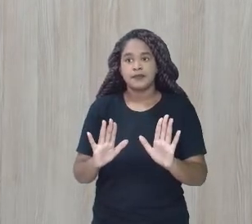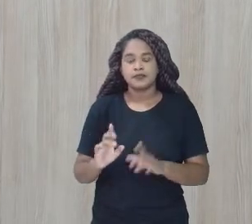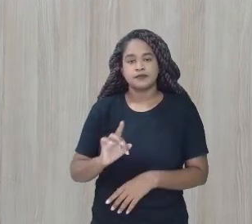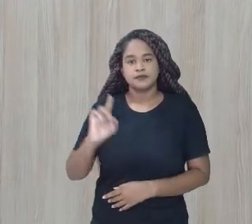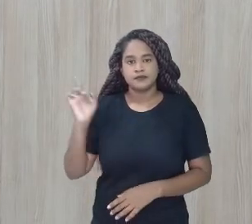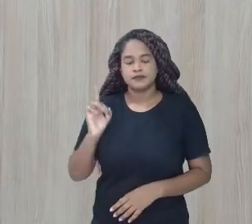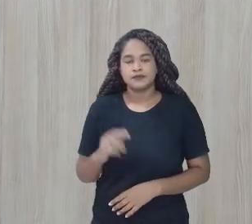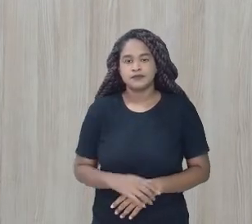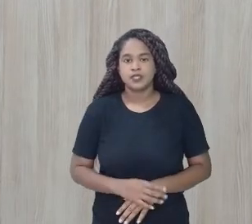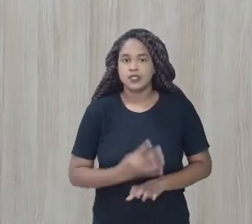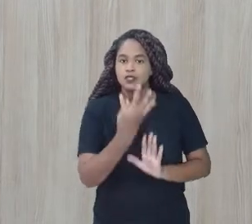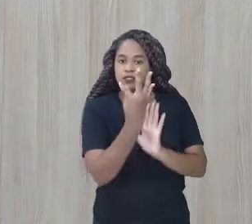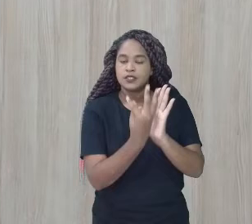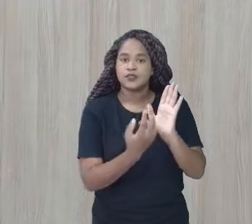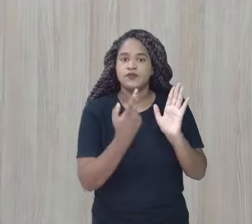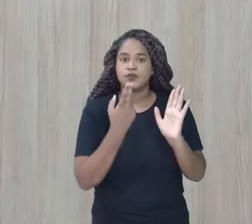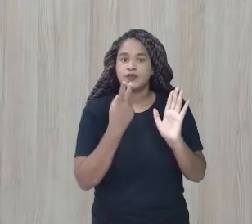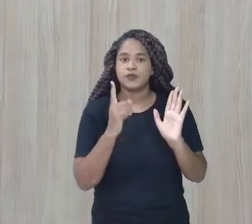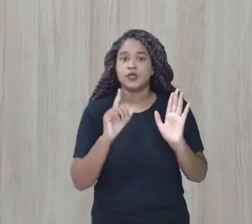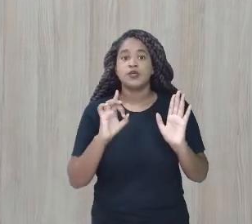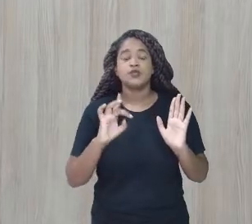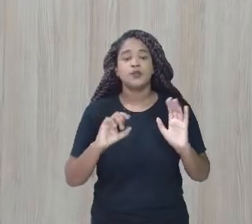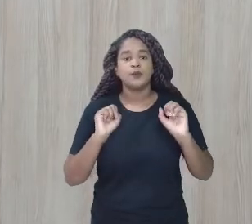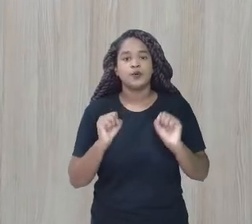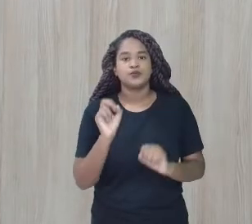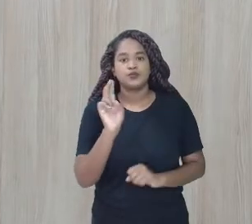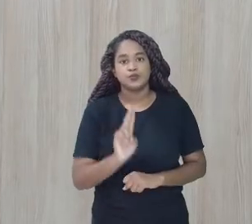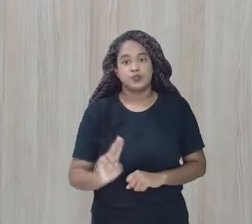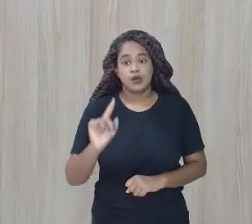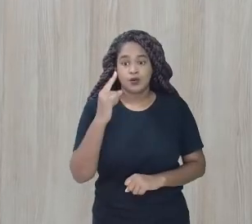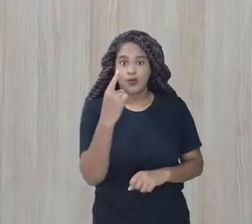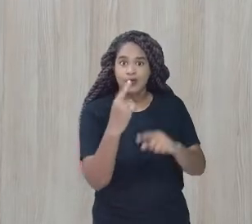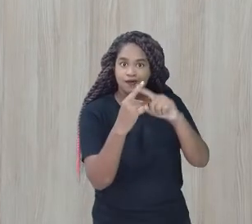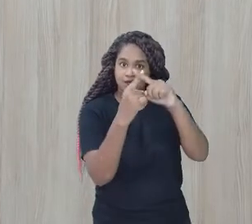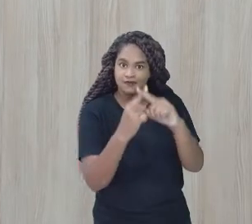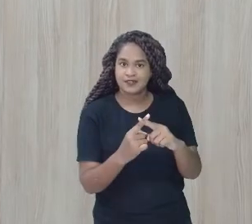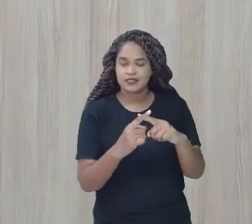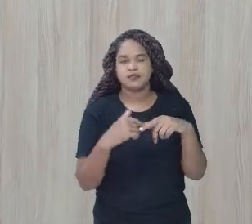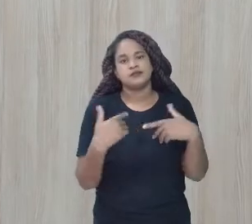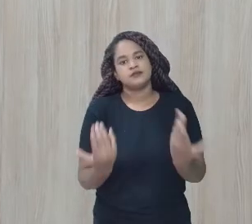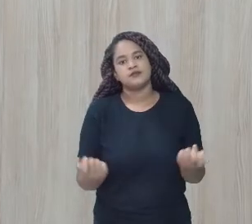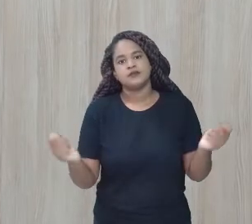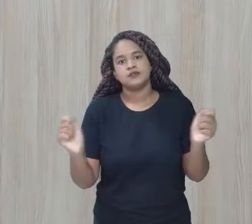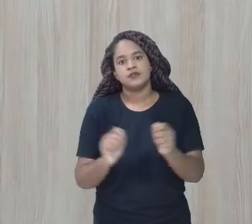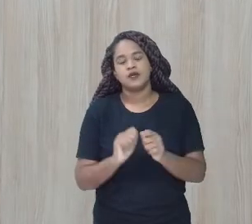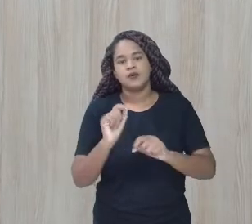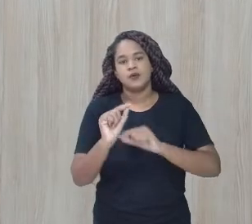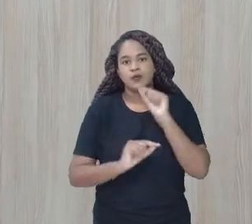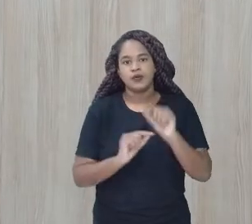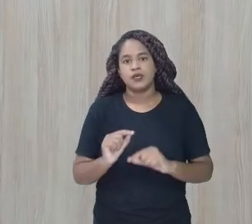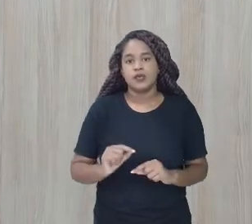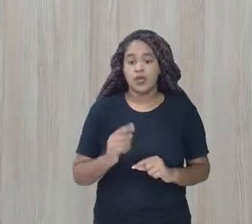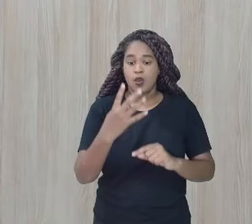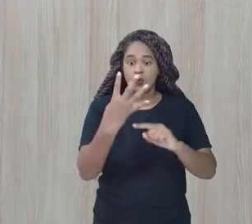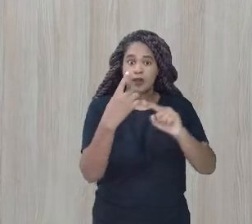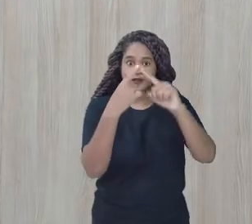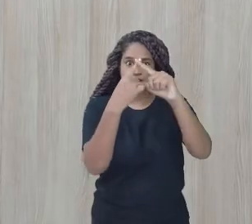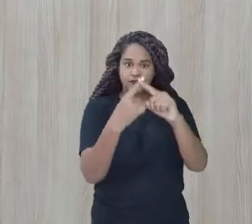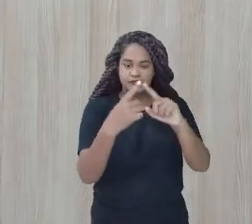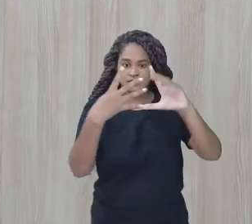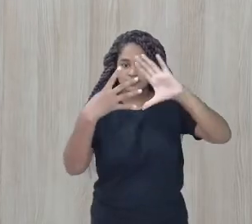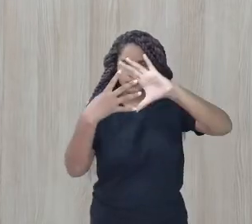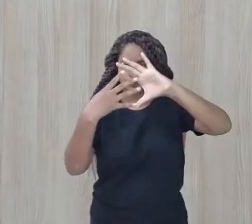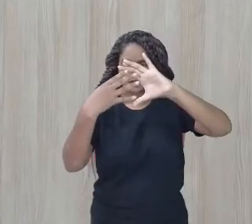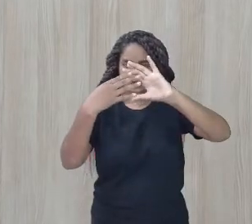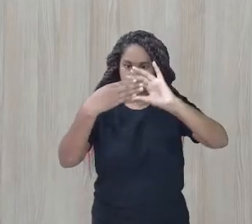do comando diz que a gente só vai usar isso uma vez. Então, a gente pode repetir esse processo com esse outro bloquinho